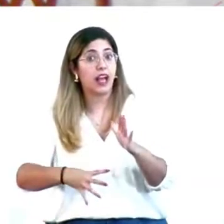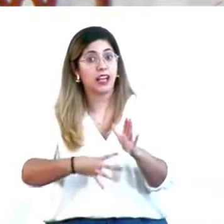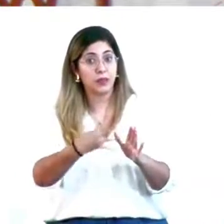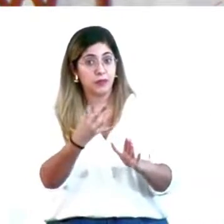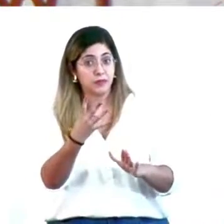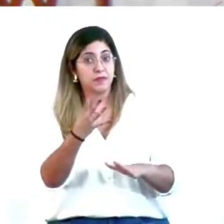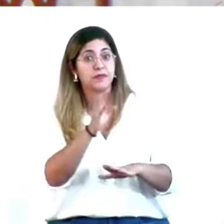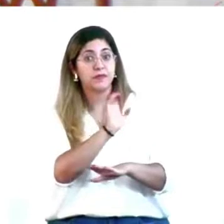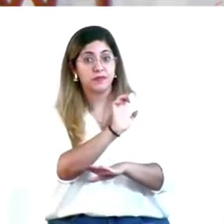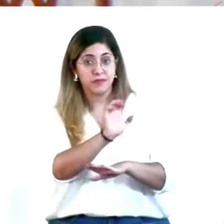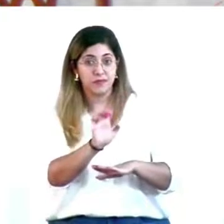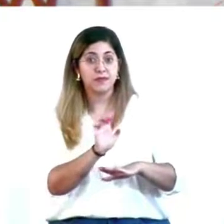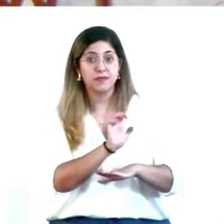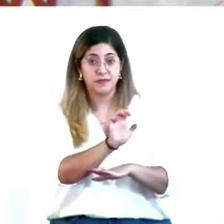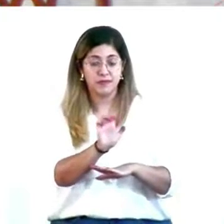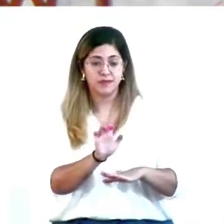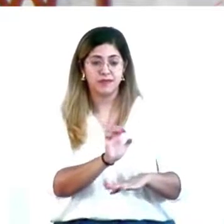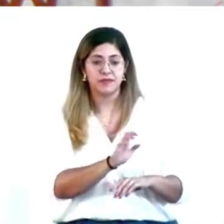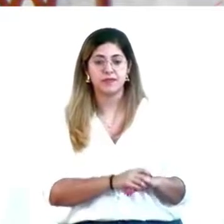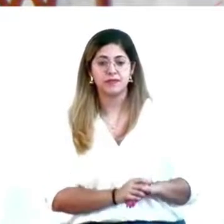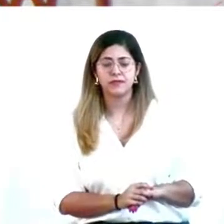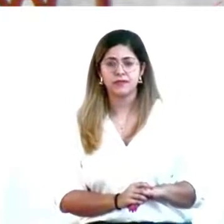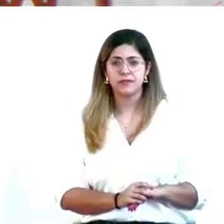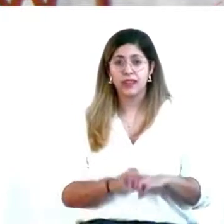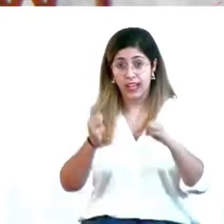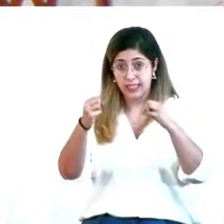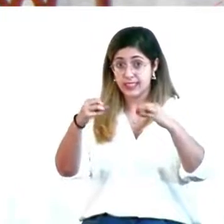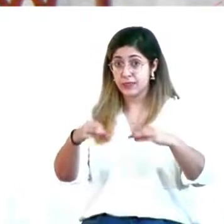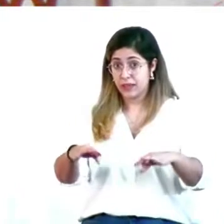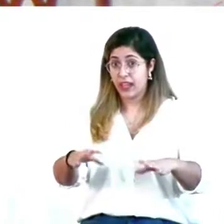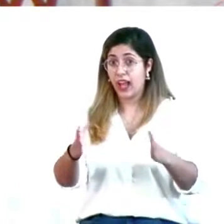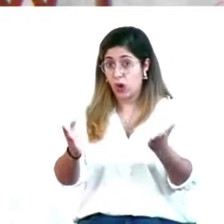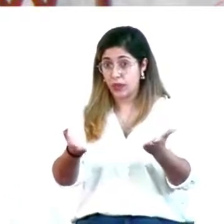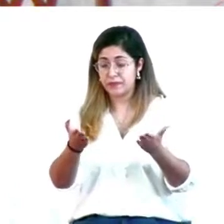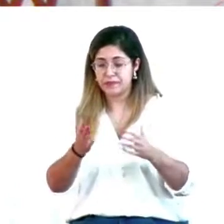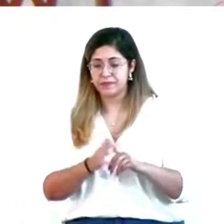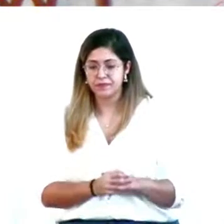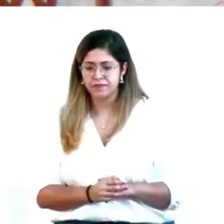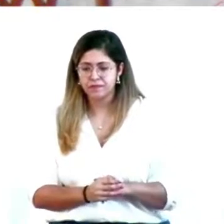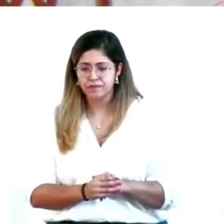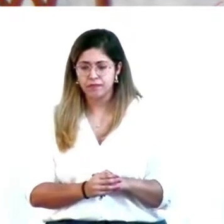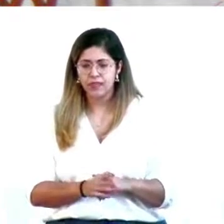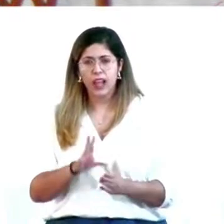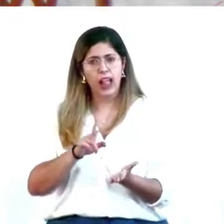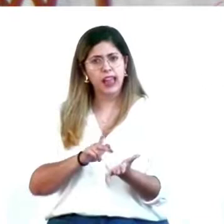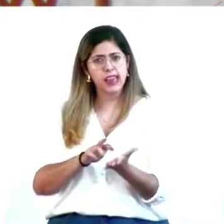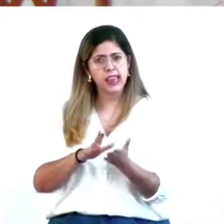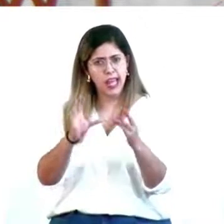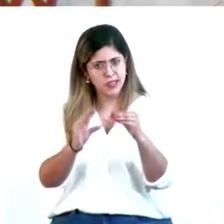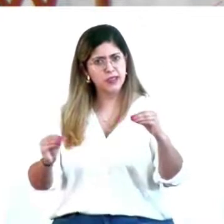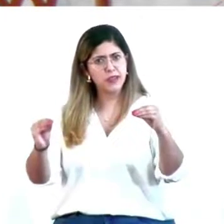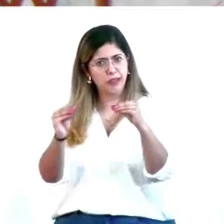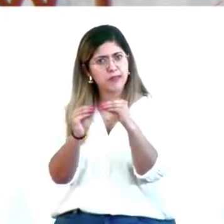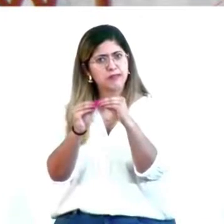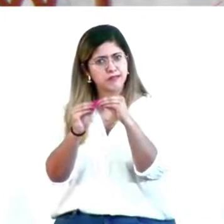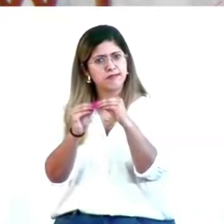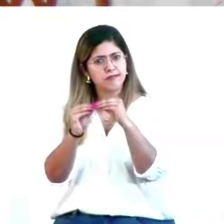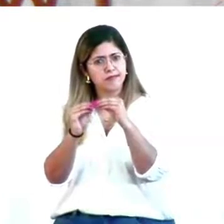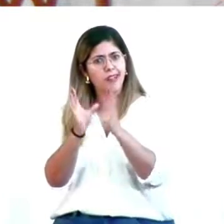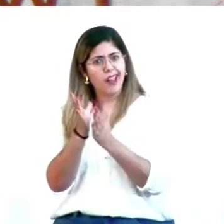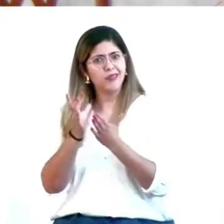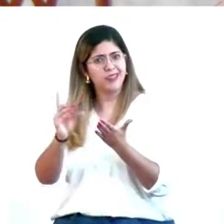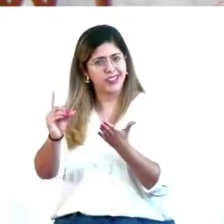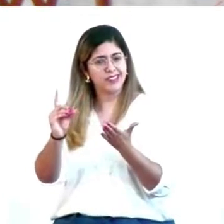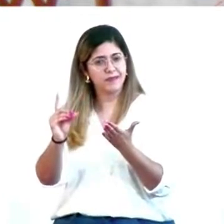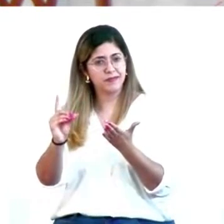4. Agora, na parte prática, então, ele enfatiza o andar de modo digno do Evangelho, que é, ele traz as